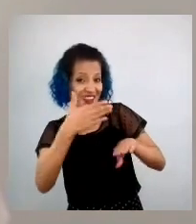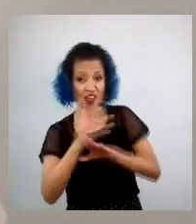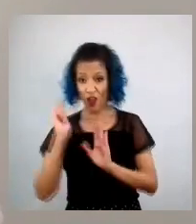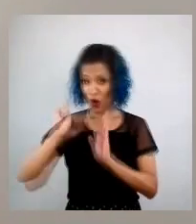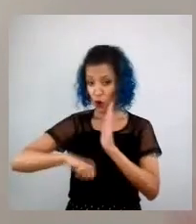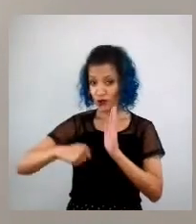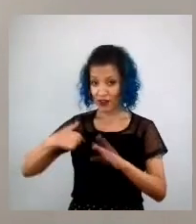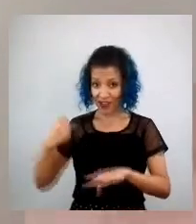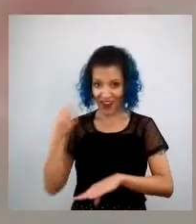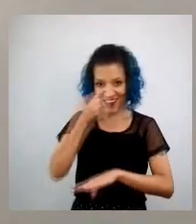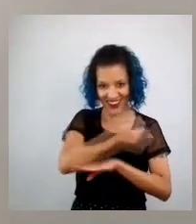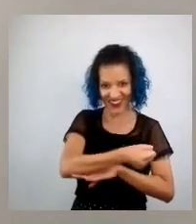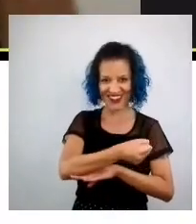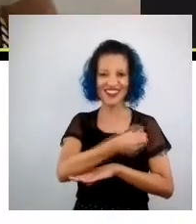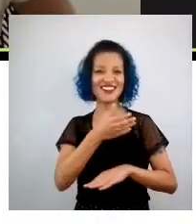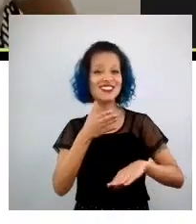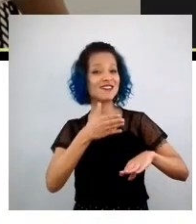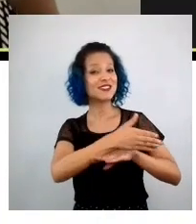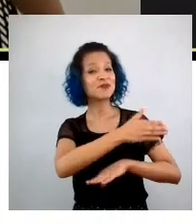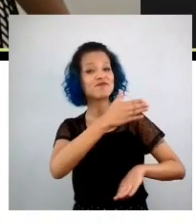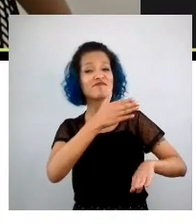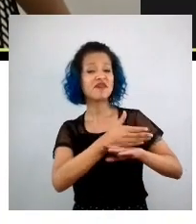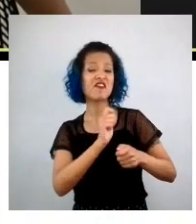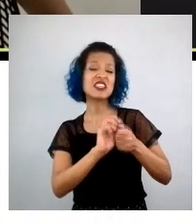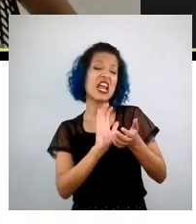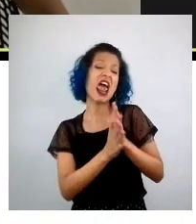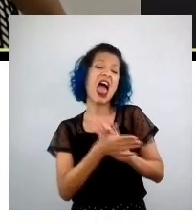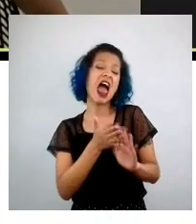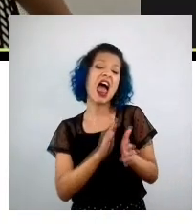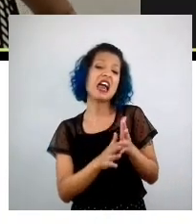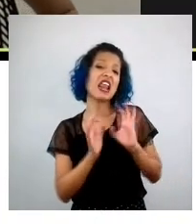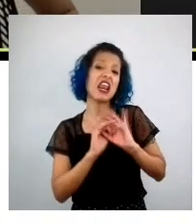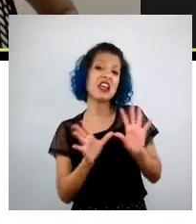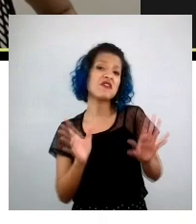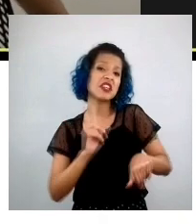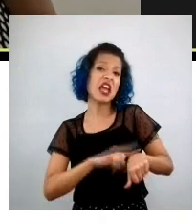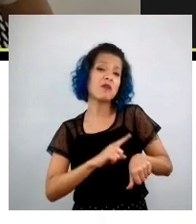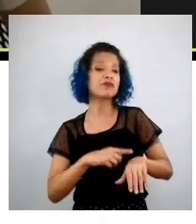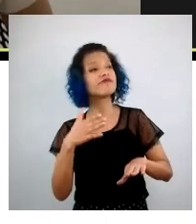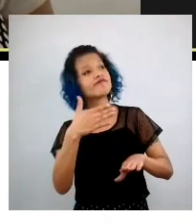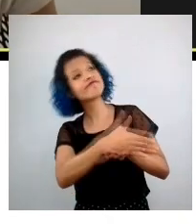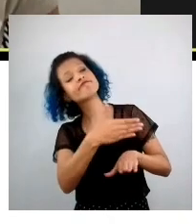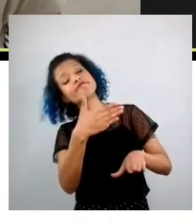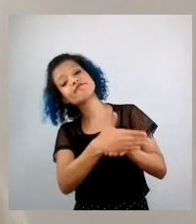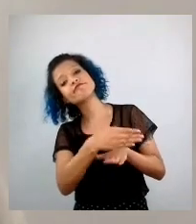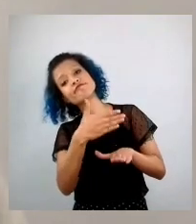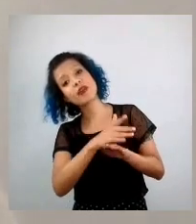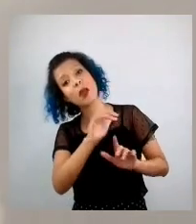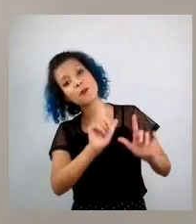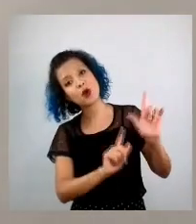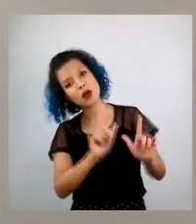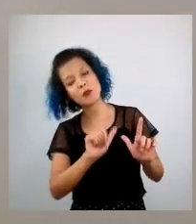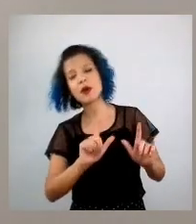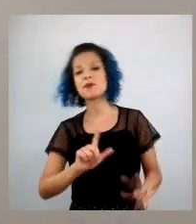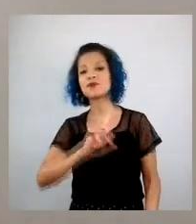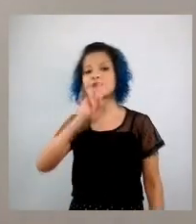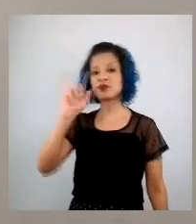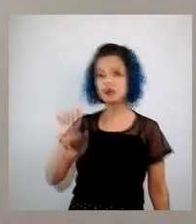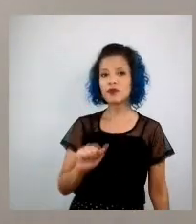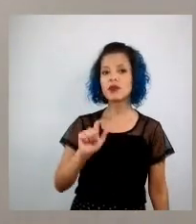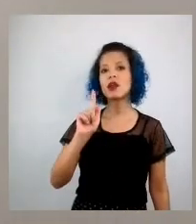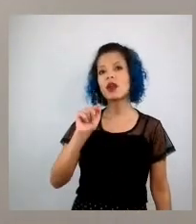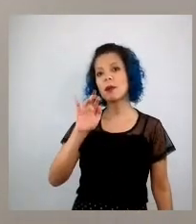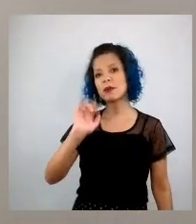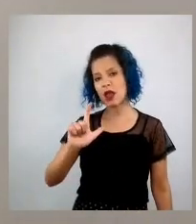Maravilhoso. Vou lá ver o que dá esse negócio. E aí um dia, o Gabrielzinho Birajá, que é um cantor de samba